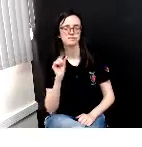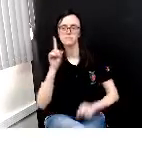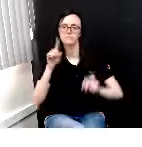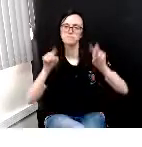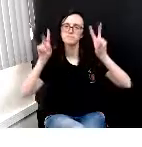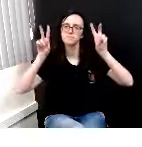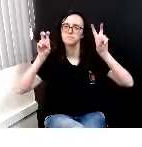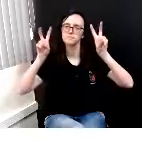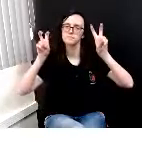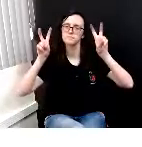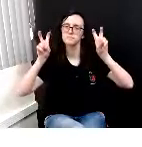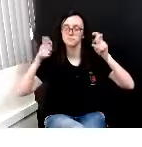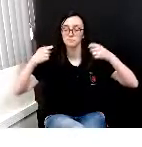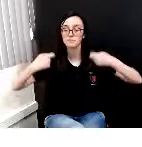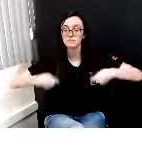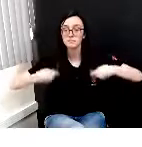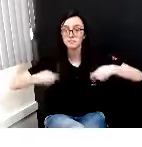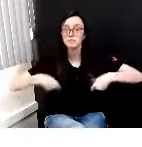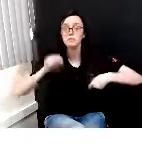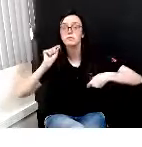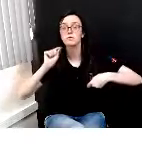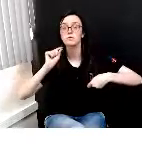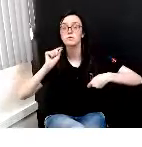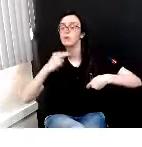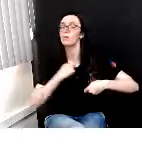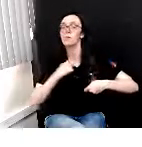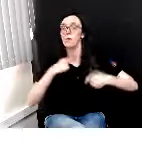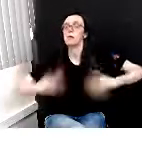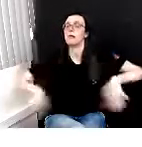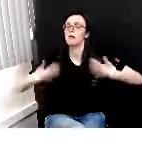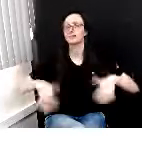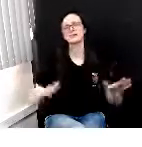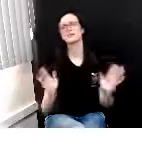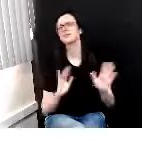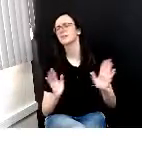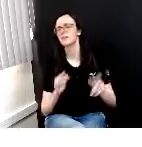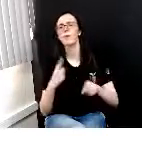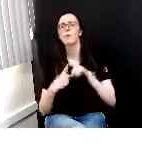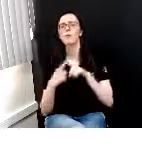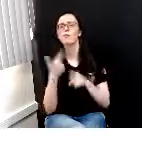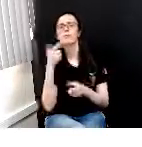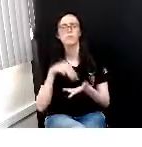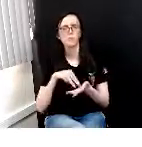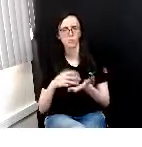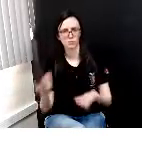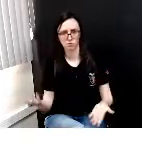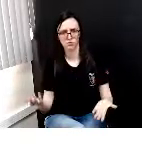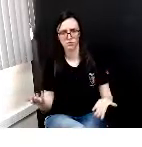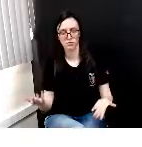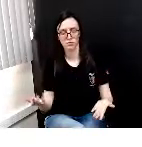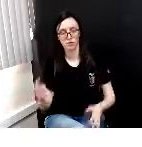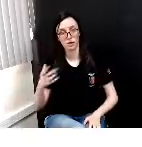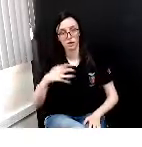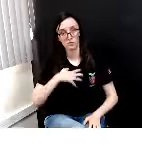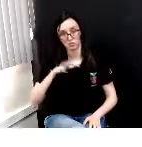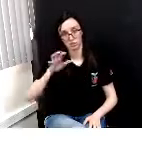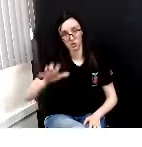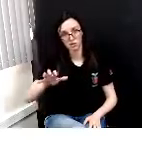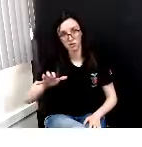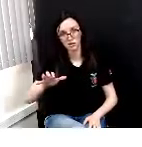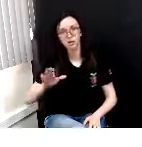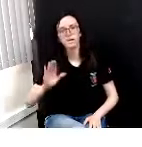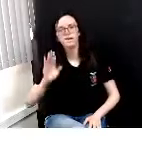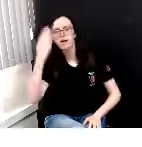referente à necessária não geração de pânico. Porque não há motivo. E, nesse sentido, as